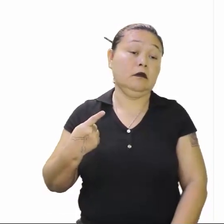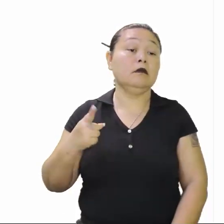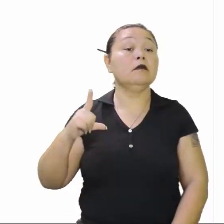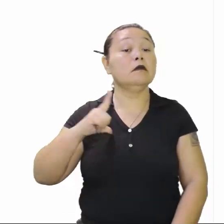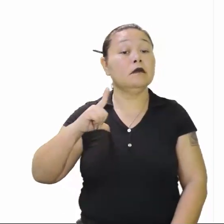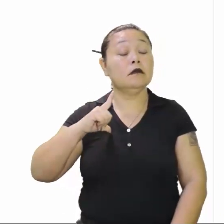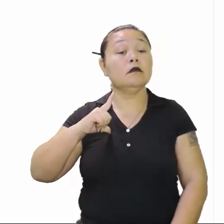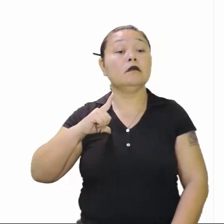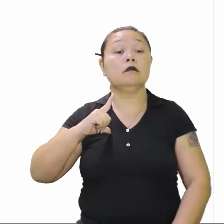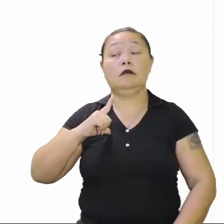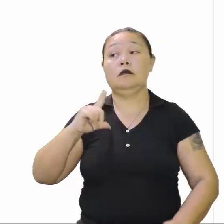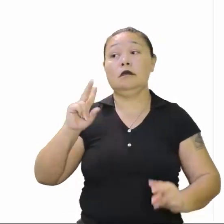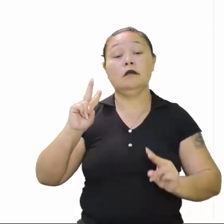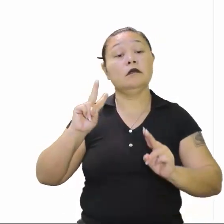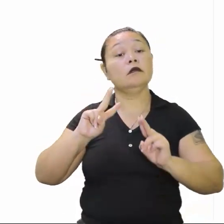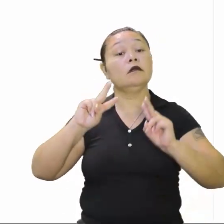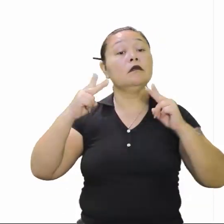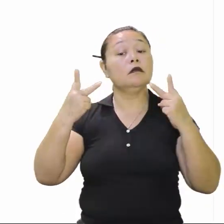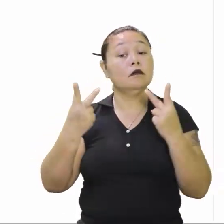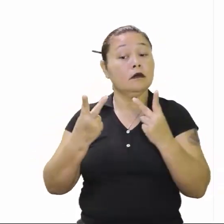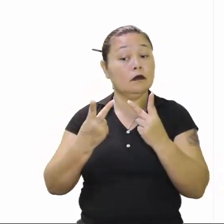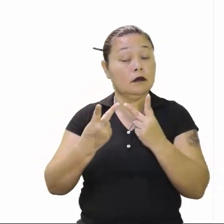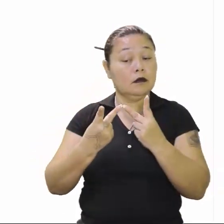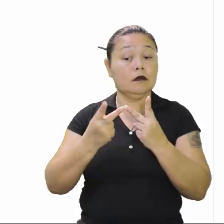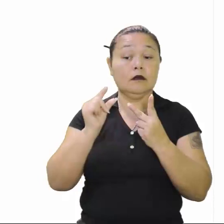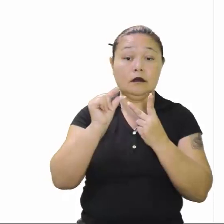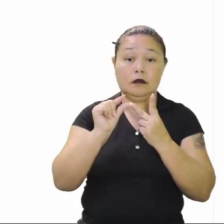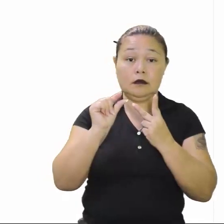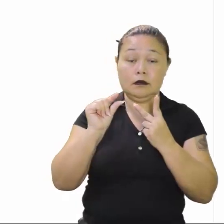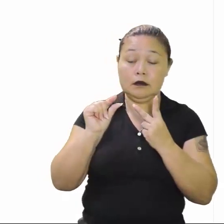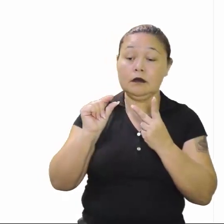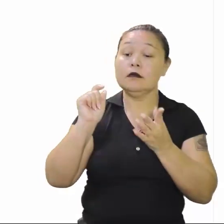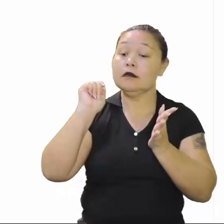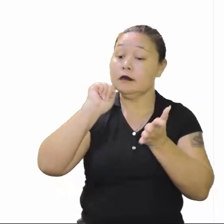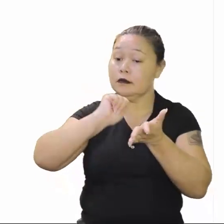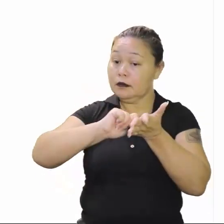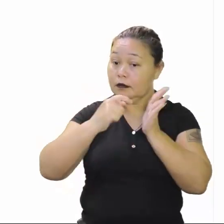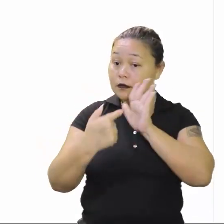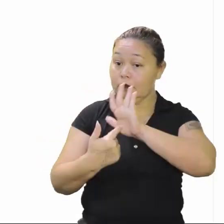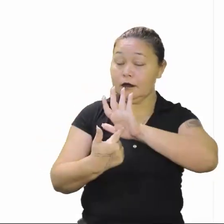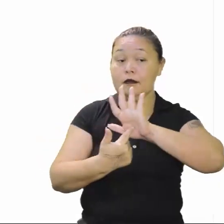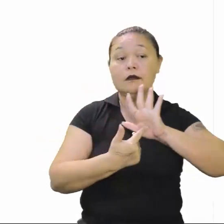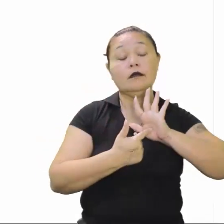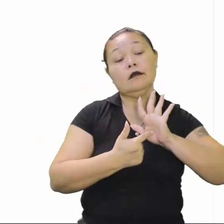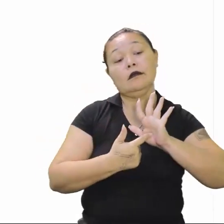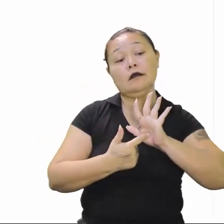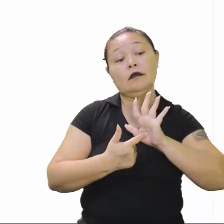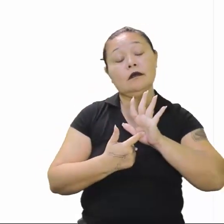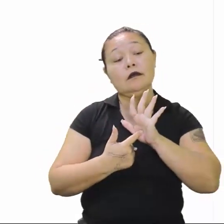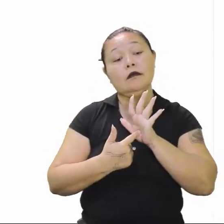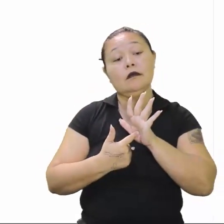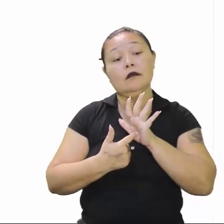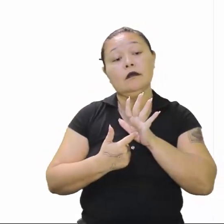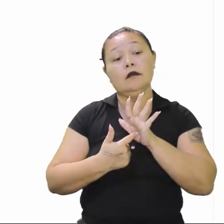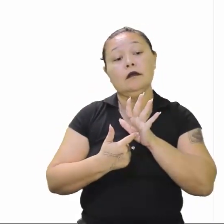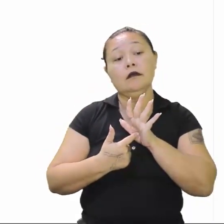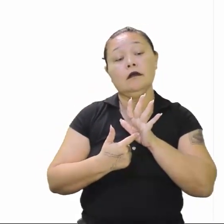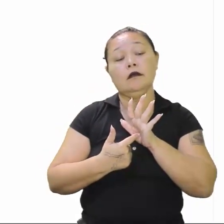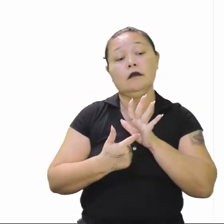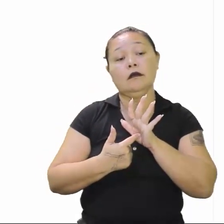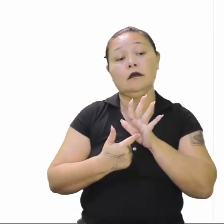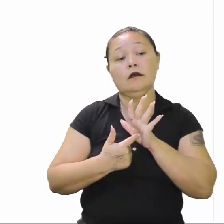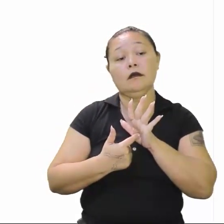nós também vimos sobre volume e unidades para expressá-lo. E,